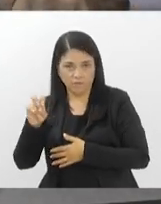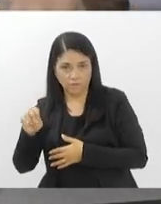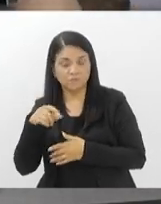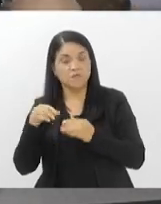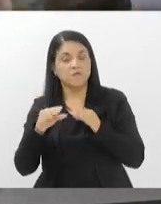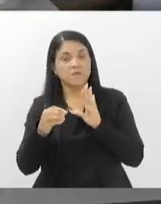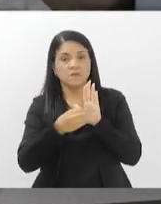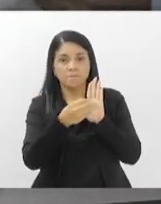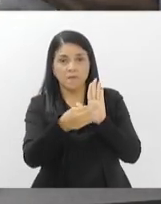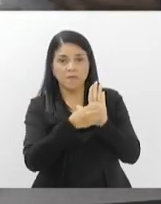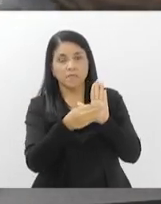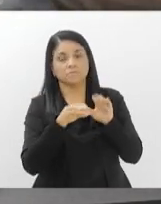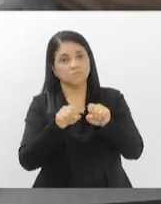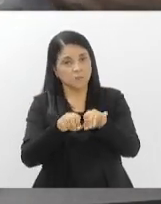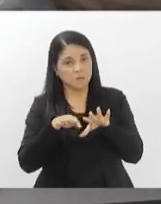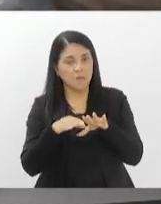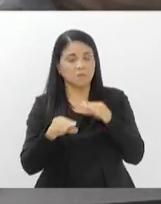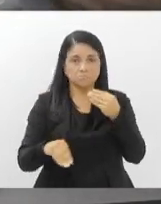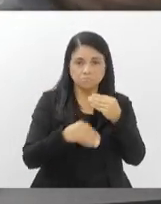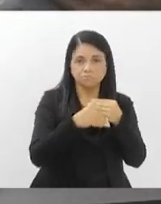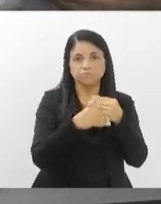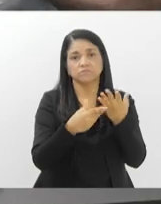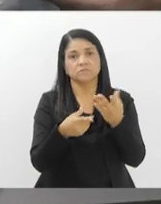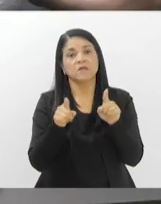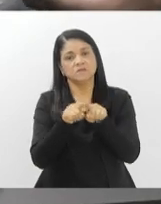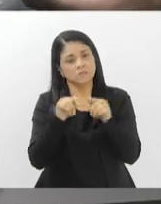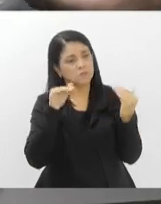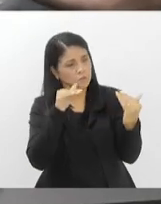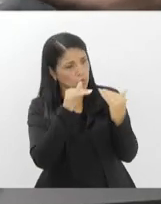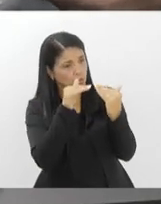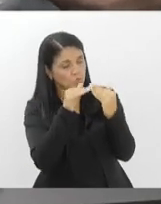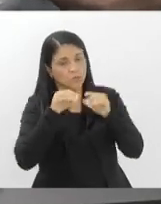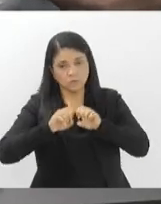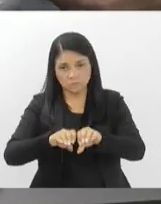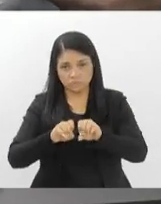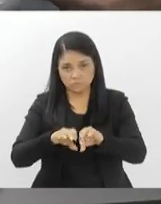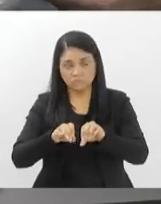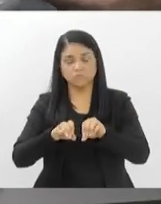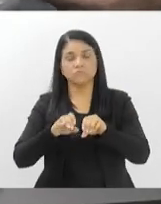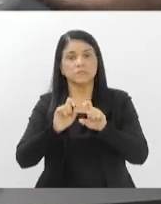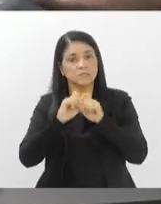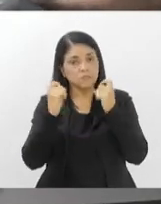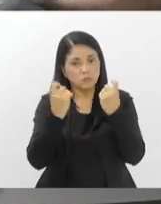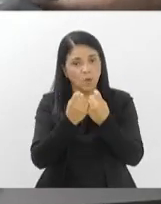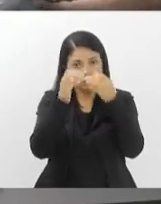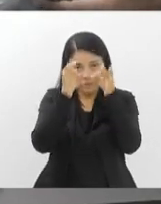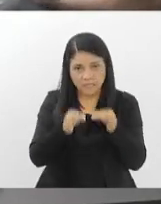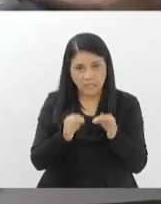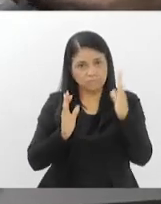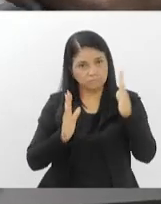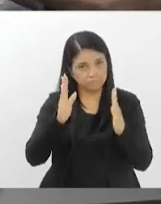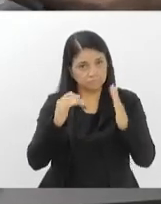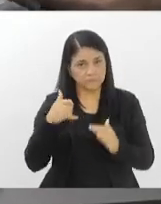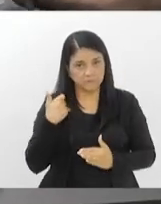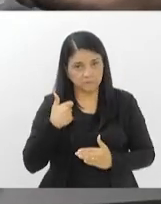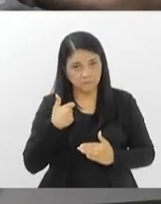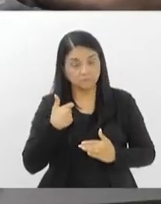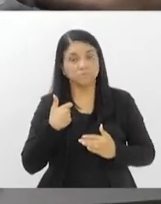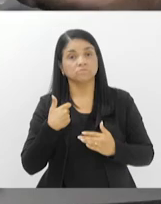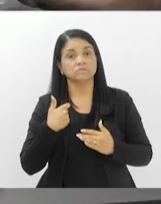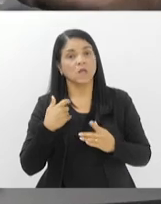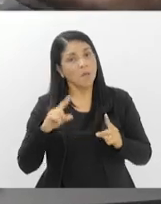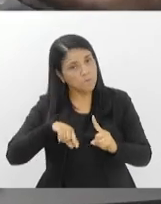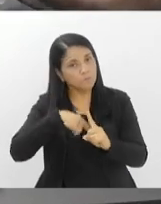plenário. Sim. E Vossa Excelência já concordou que a educação sexual dada corretamente, na idade certa, era... é uma coisa